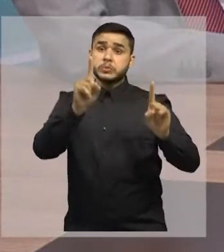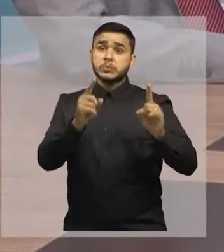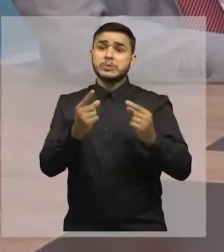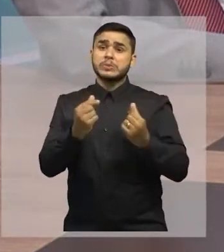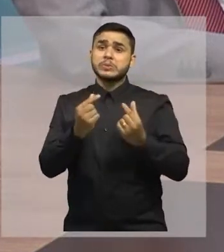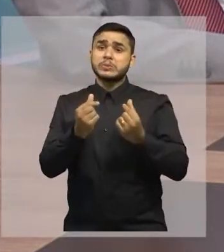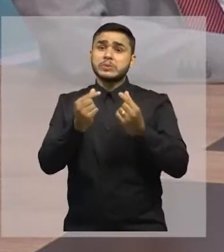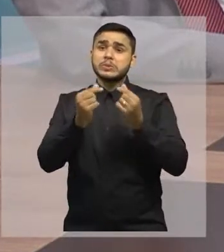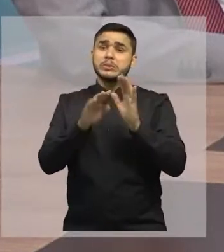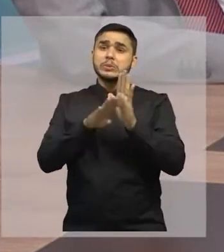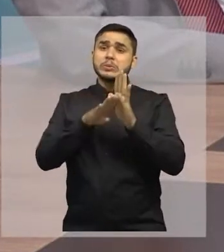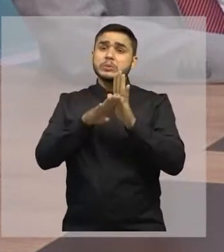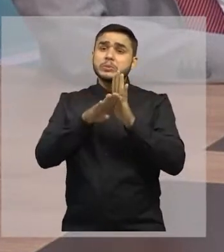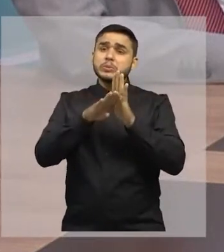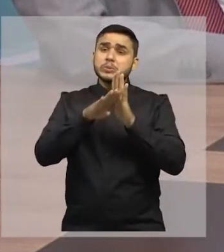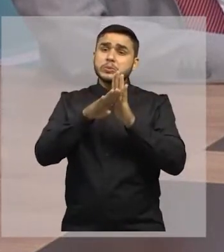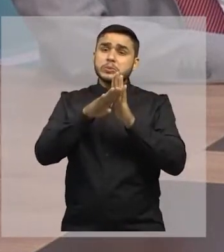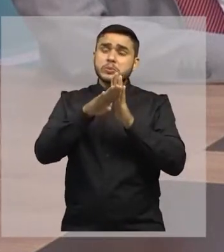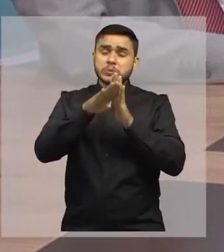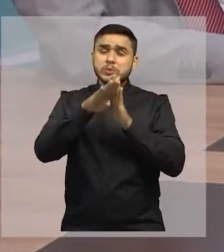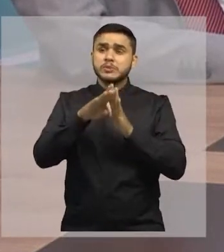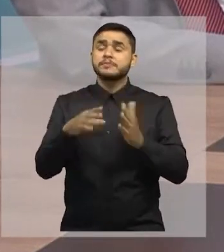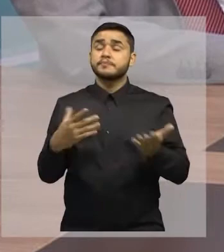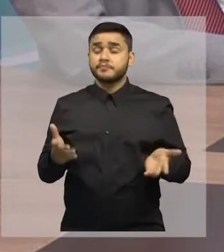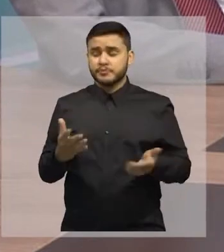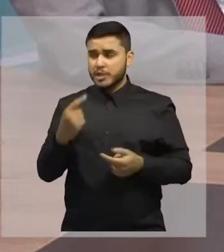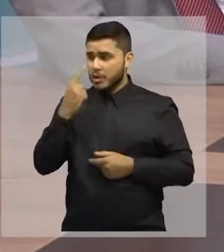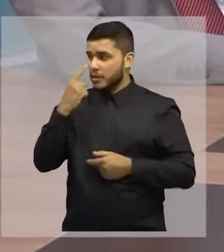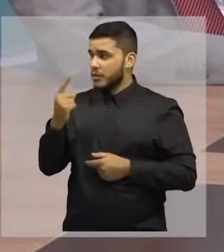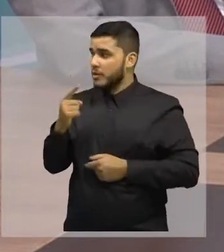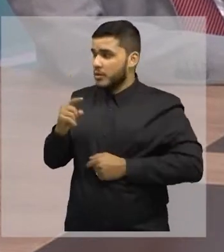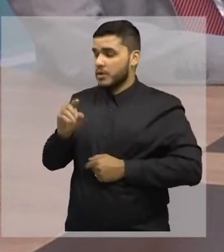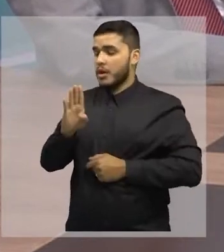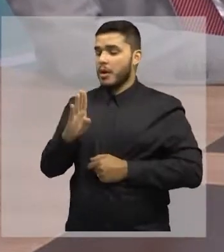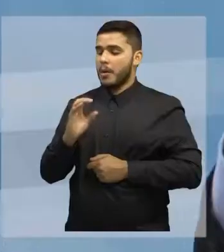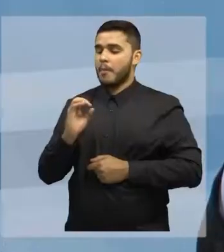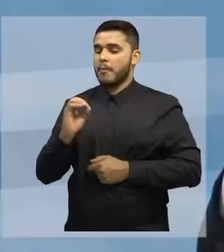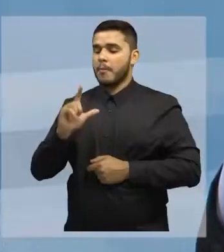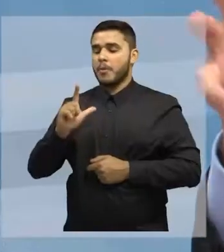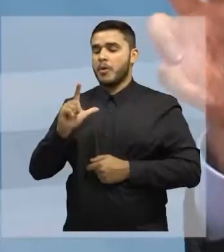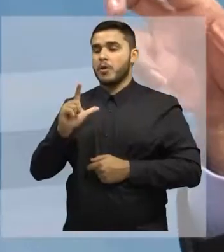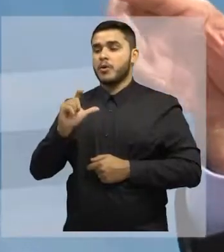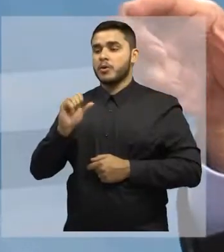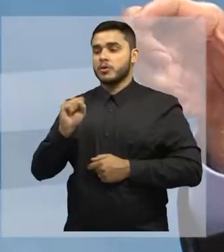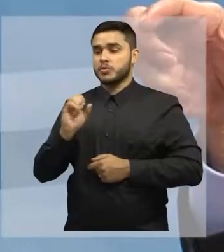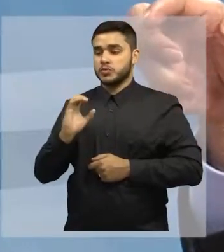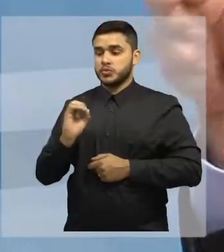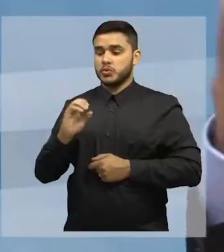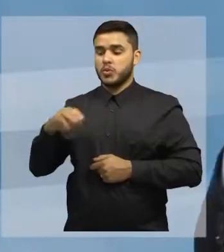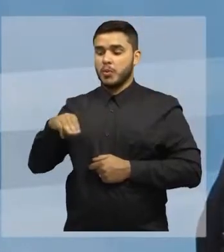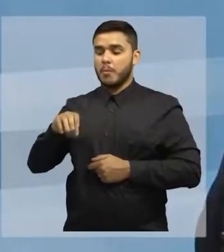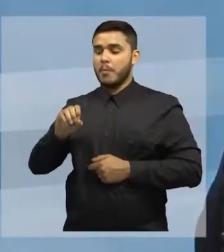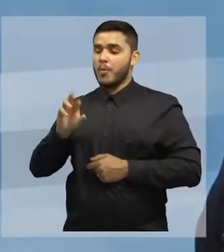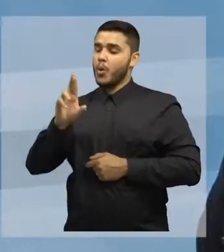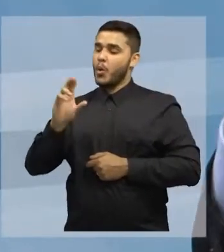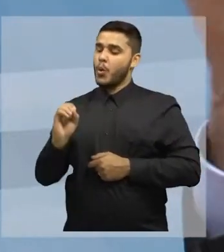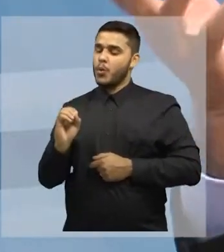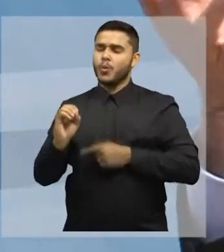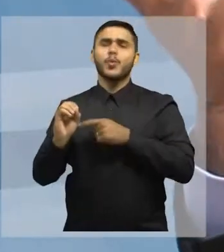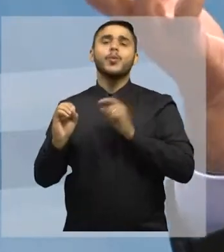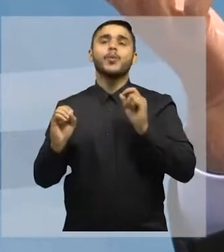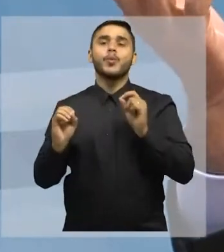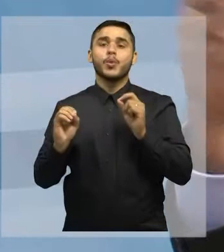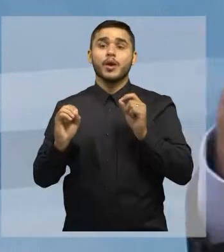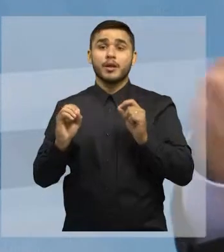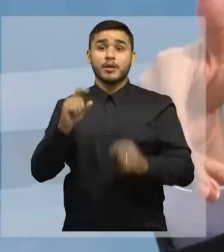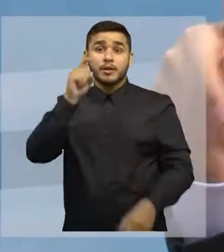ao ponto de estimulá-lo, inclusive, já começar uma campanha Bolsomoro, que já circula por aí, né, que dizem